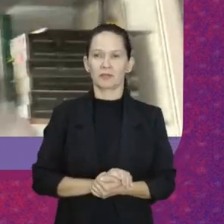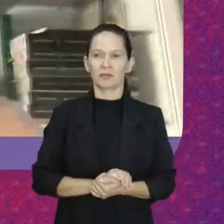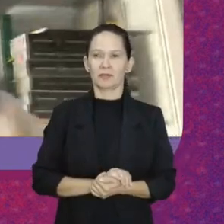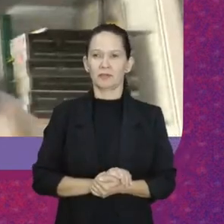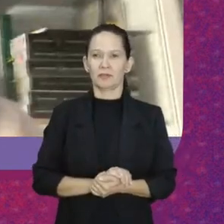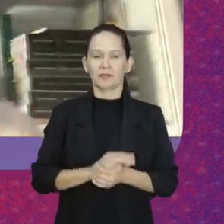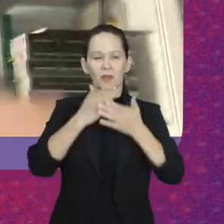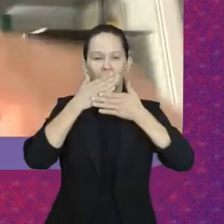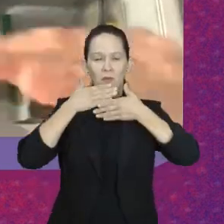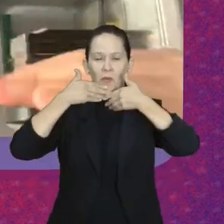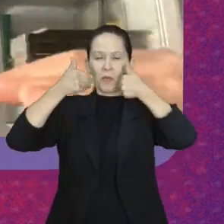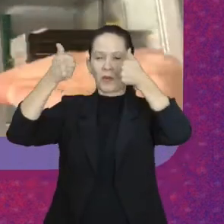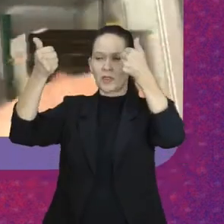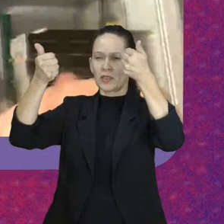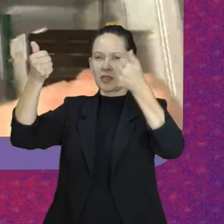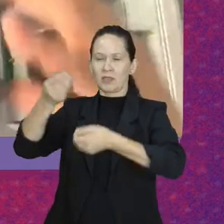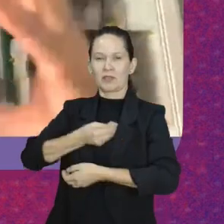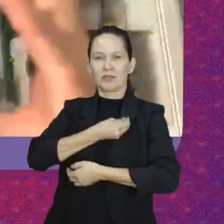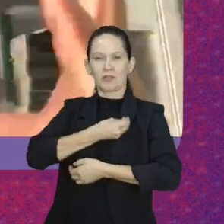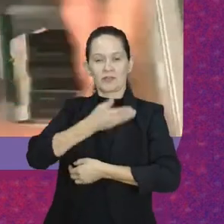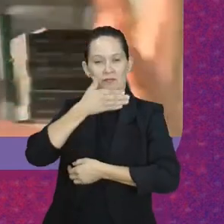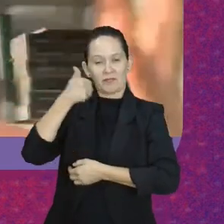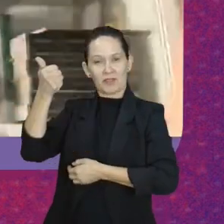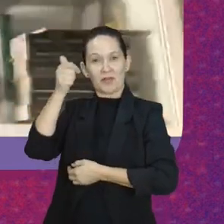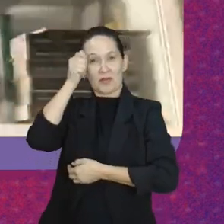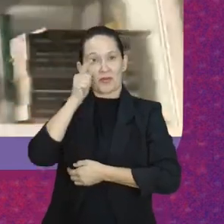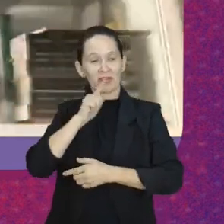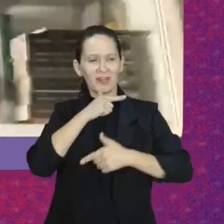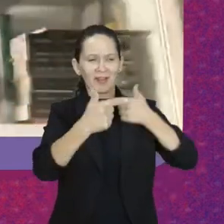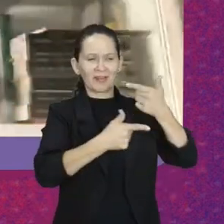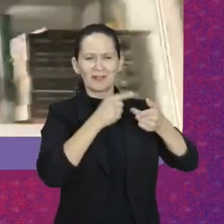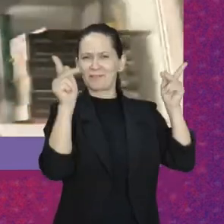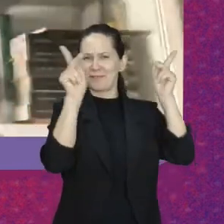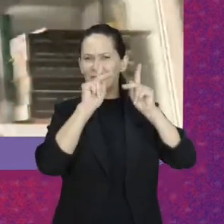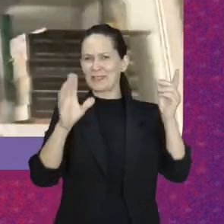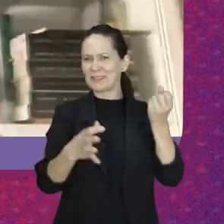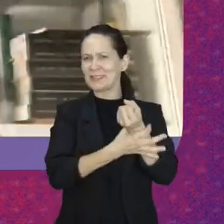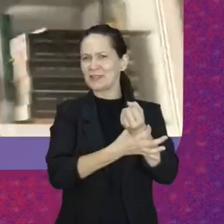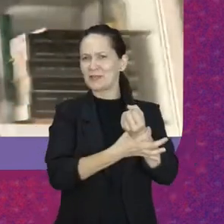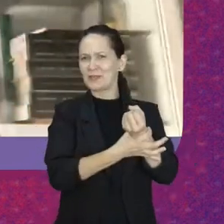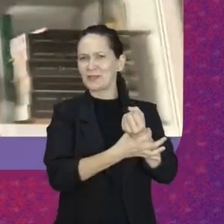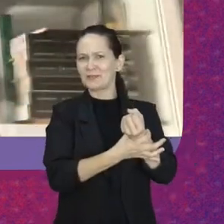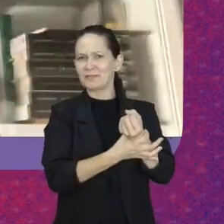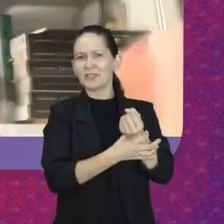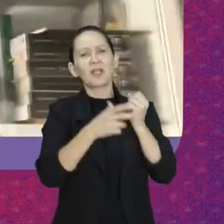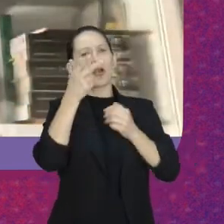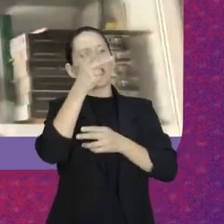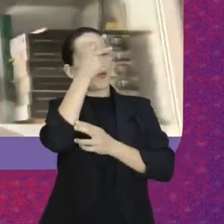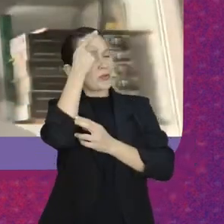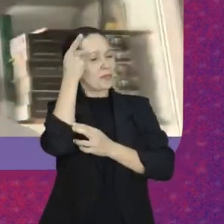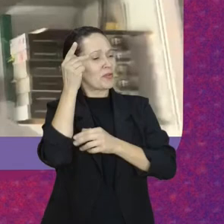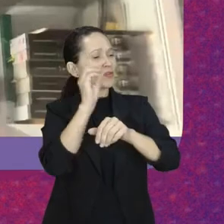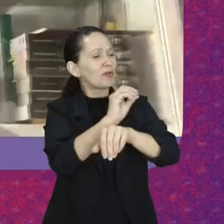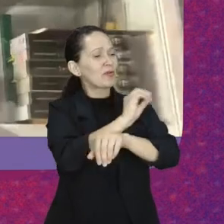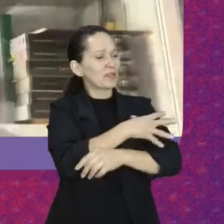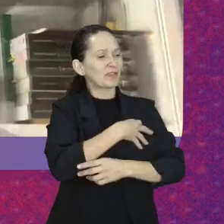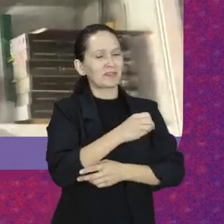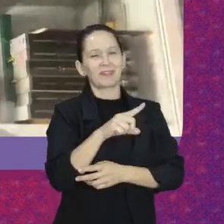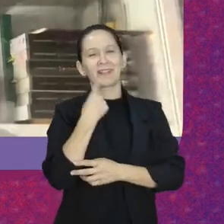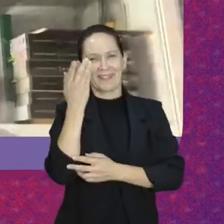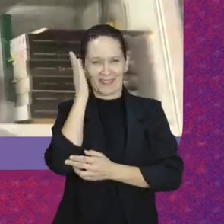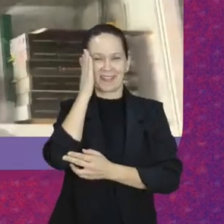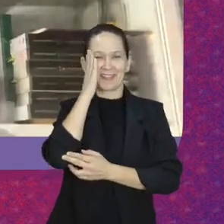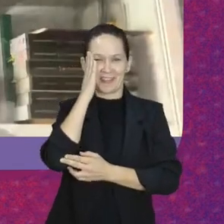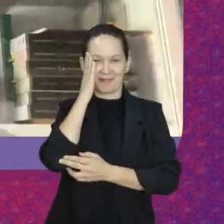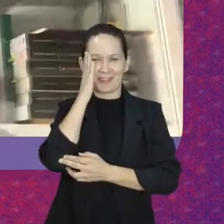uma qualidade de vida melhor, porque ela pode trabalhar em paz. Né? Todas nós que tivemos filhos em creche,